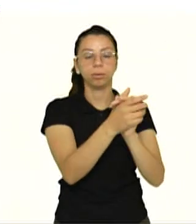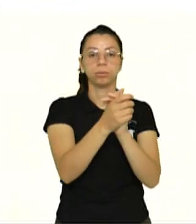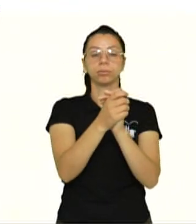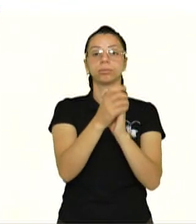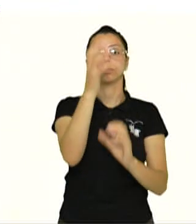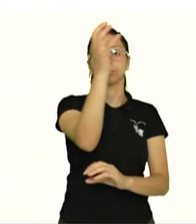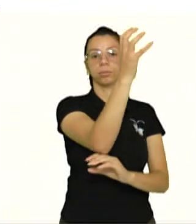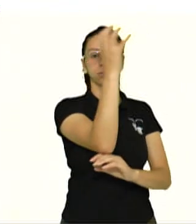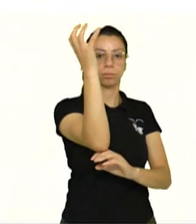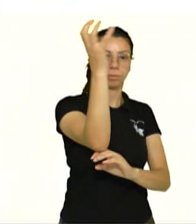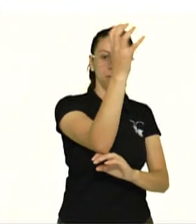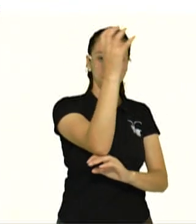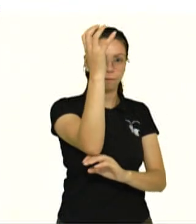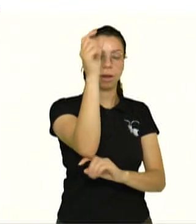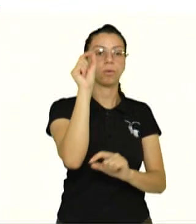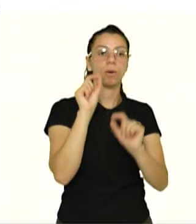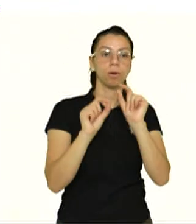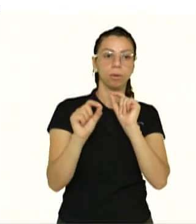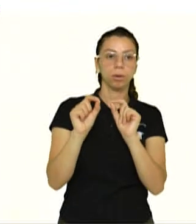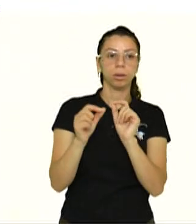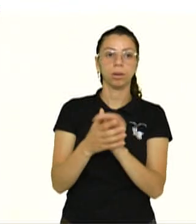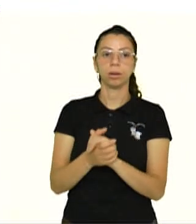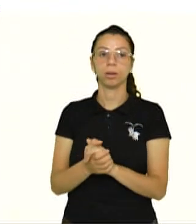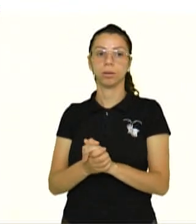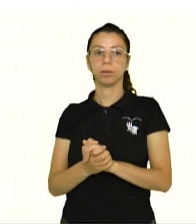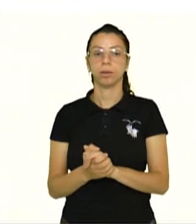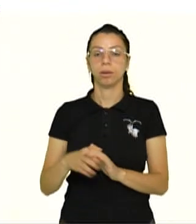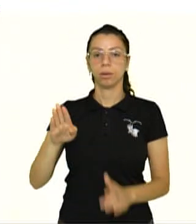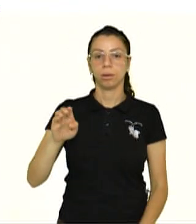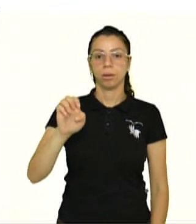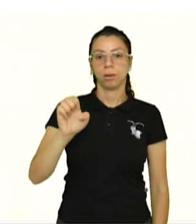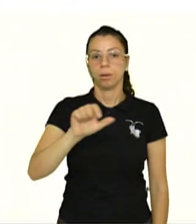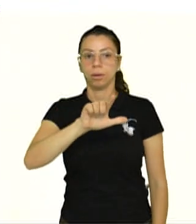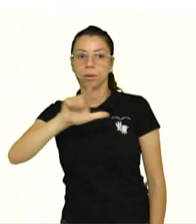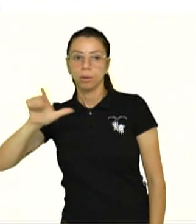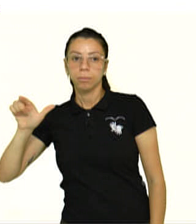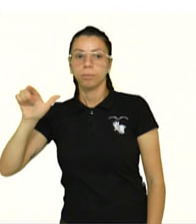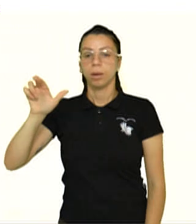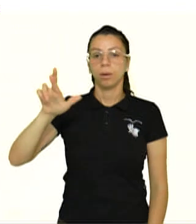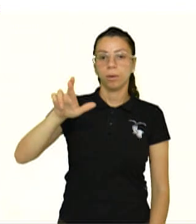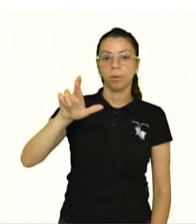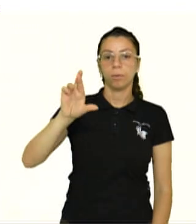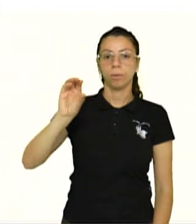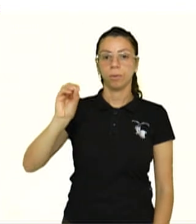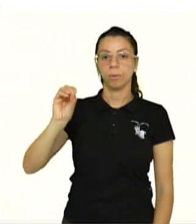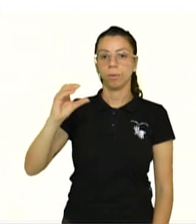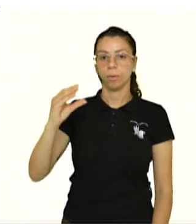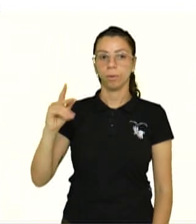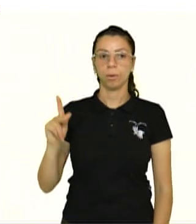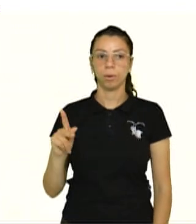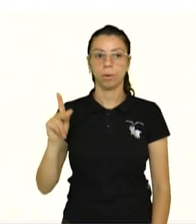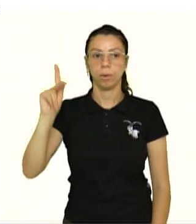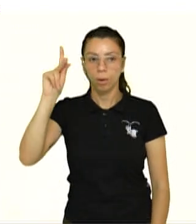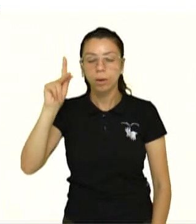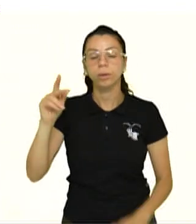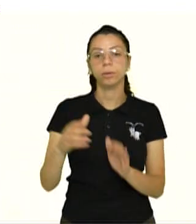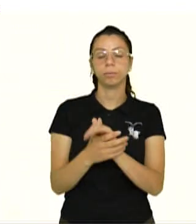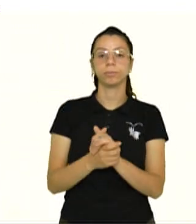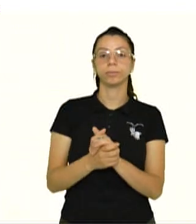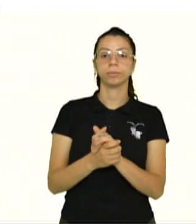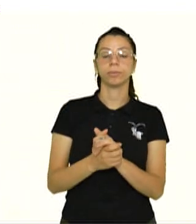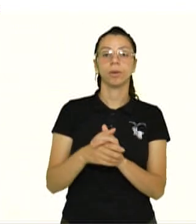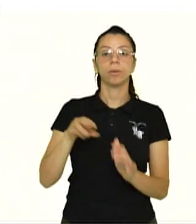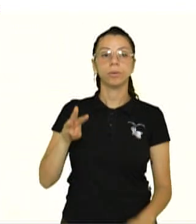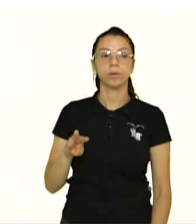William Turner, de 1775 a 1851, que viveu esse artista.